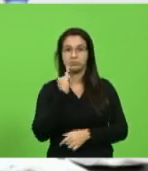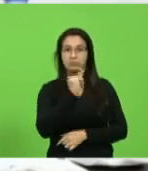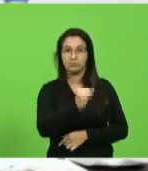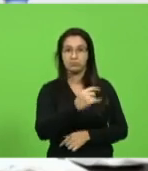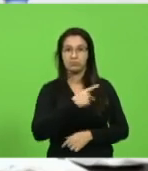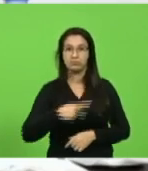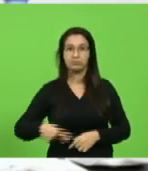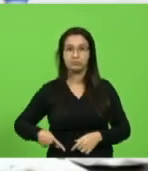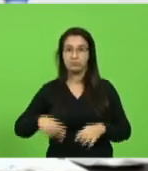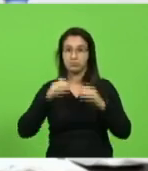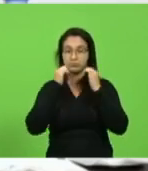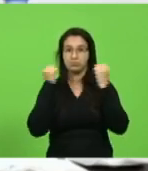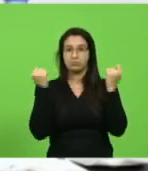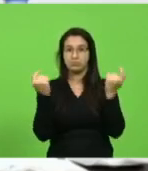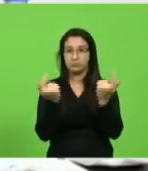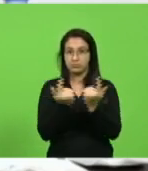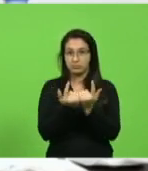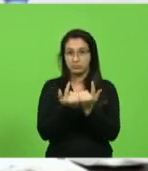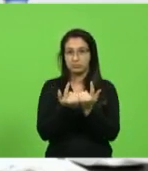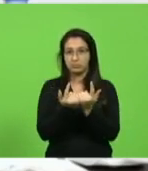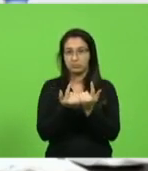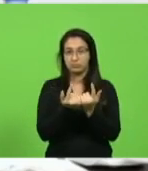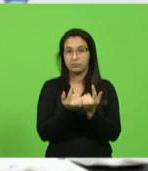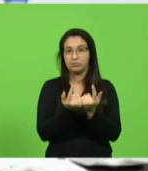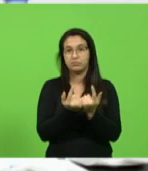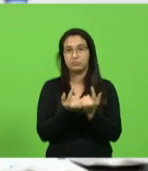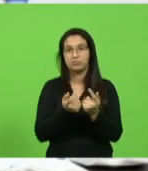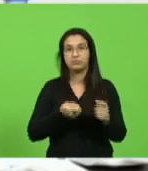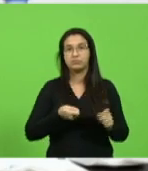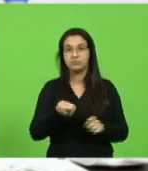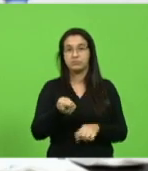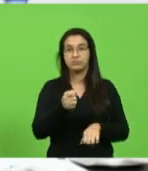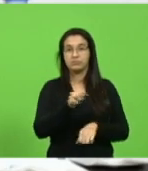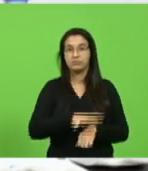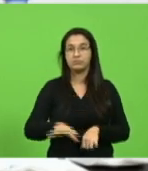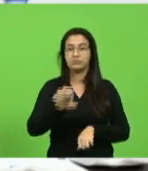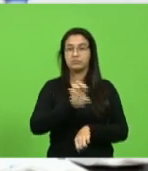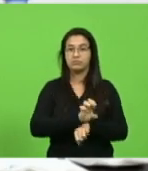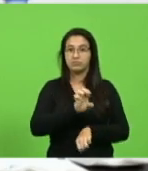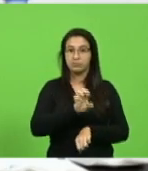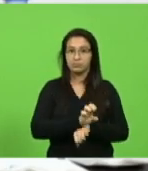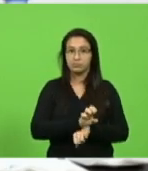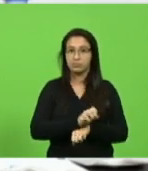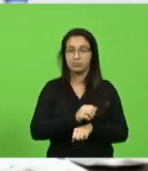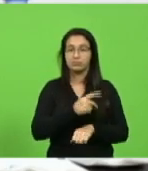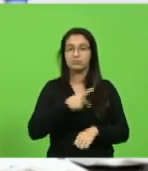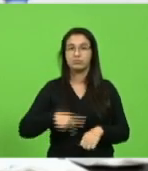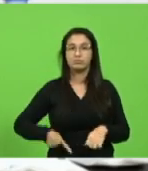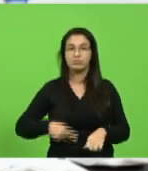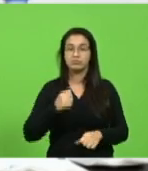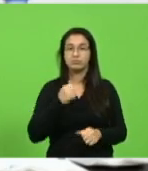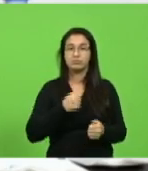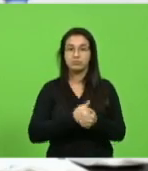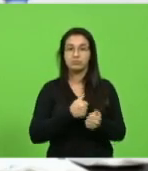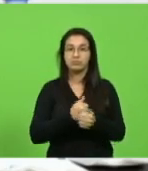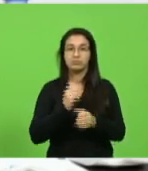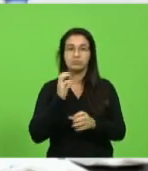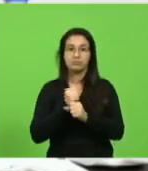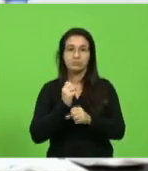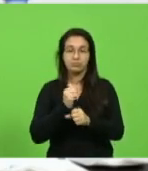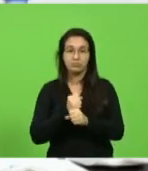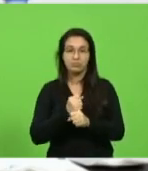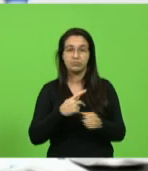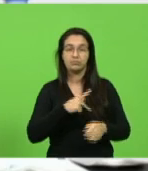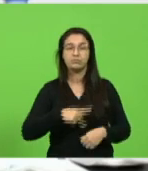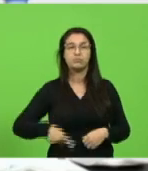de Santa Catarina procurador-geral de Justiça presidente do Tribunal de Contas do Estado o presidente da Ordem dos